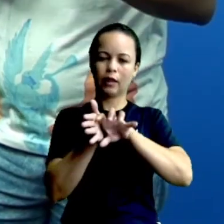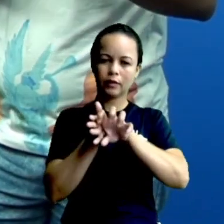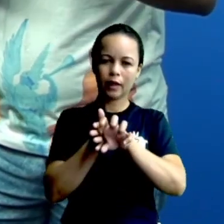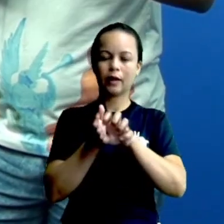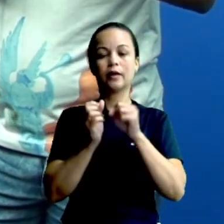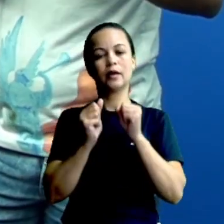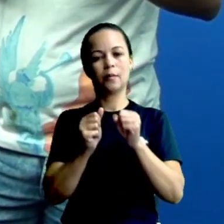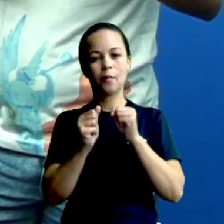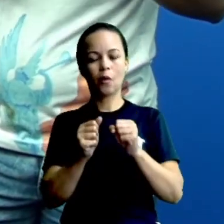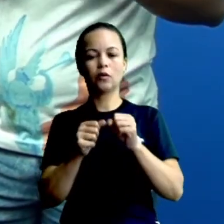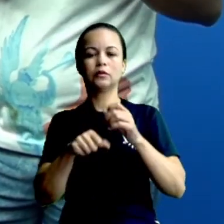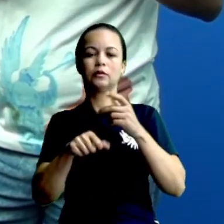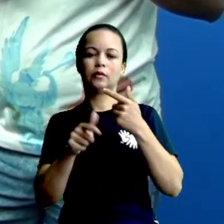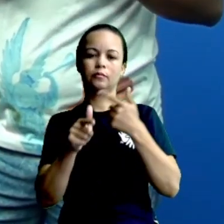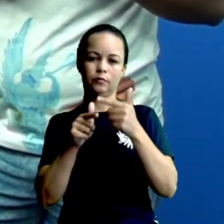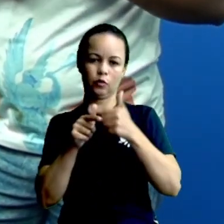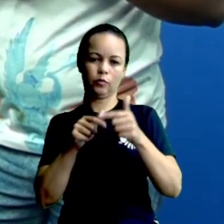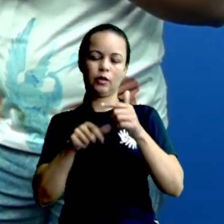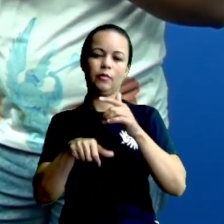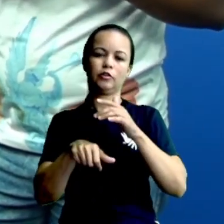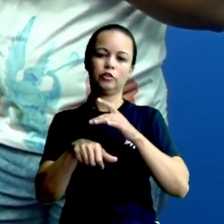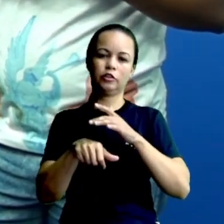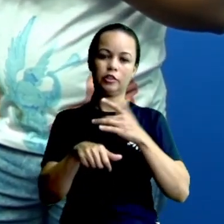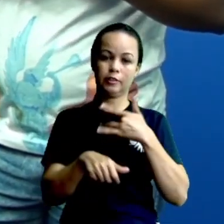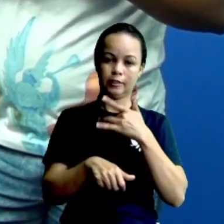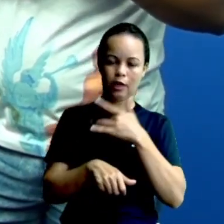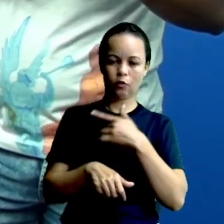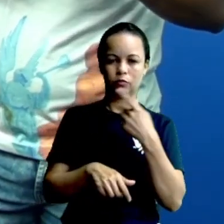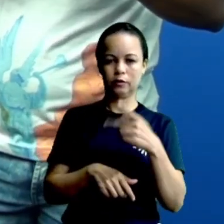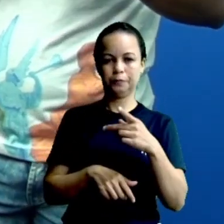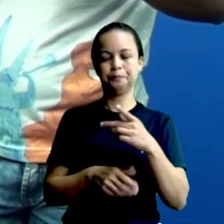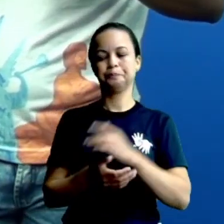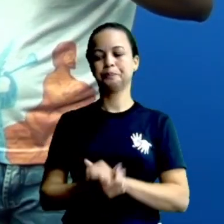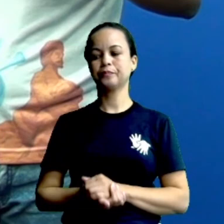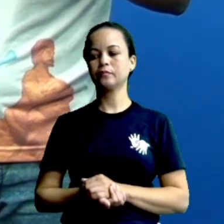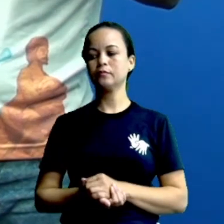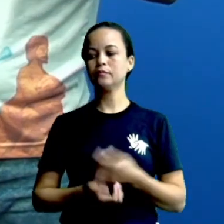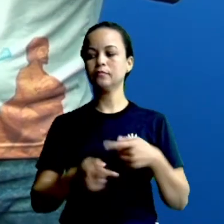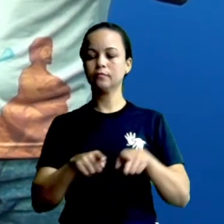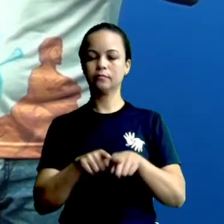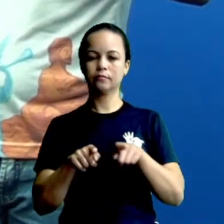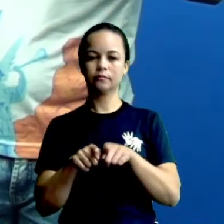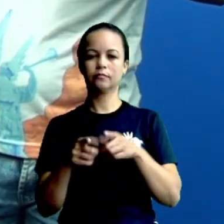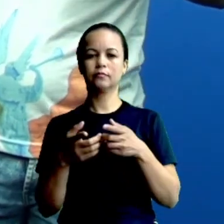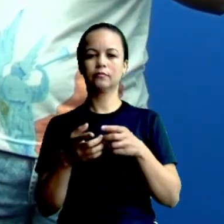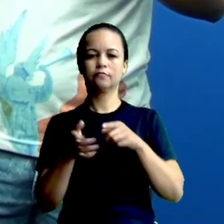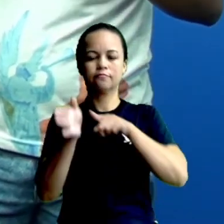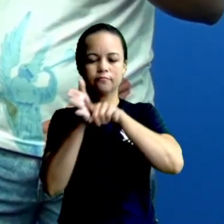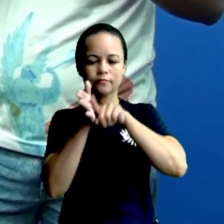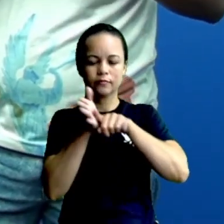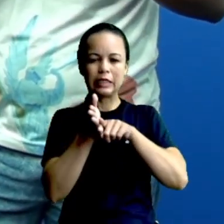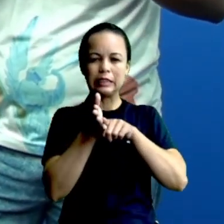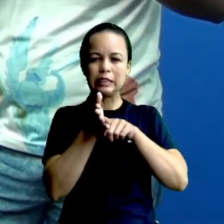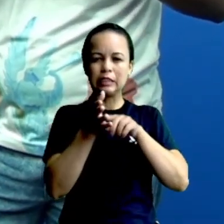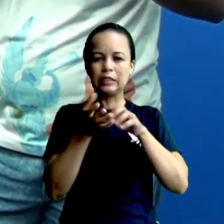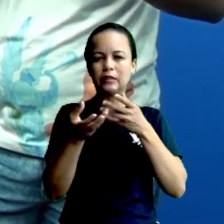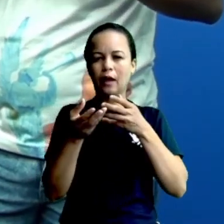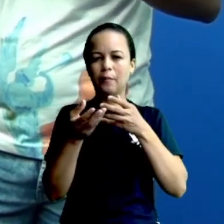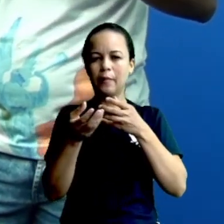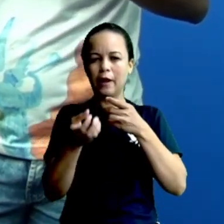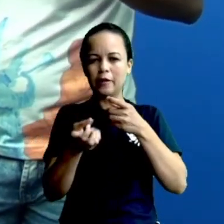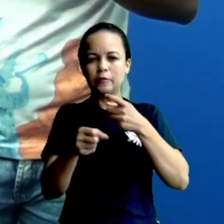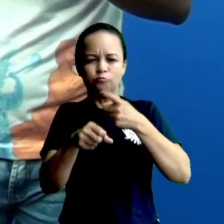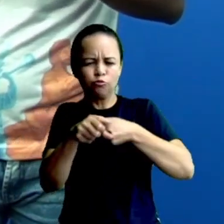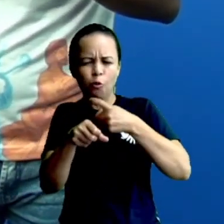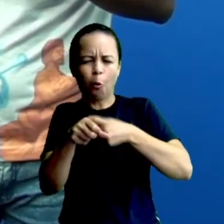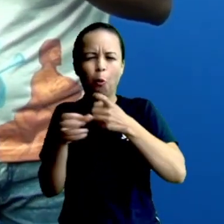possam causar problemas de saúde a você. Também verificar se ele está bem fixo, não está mole, não